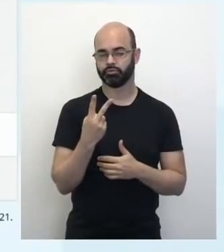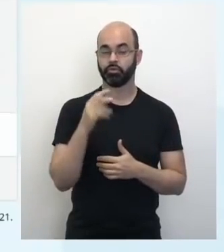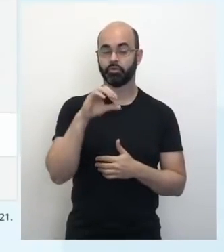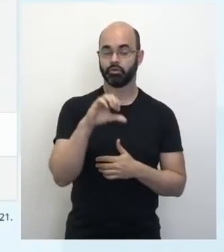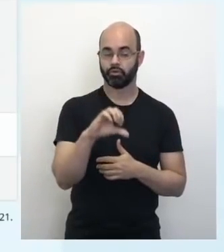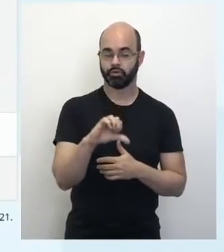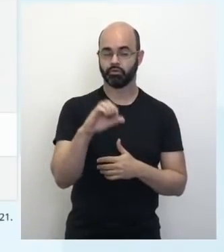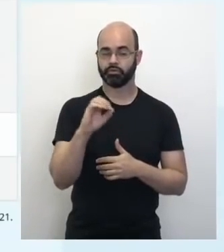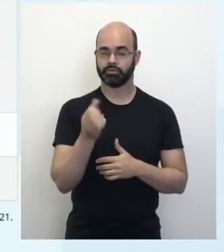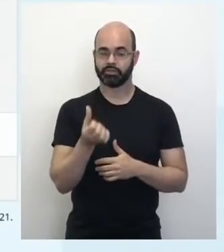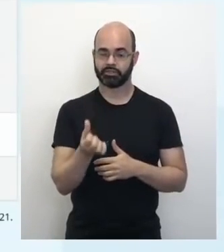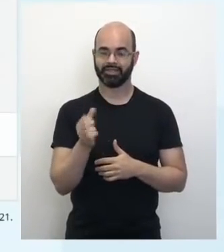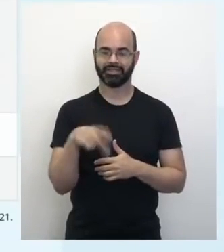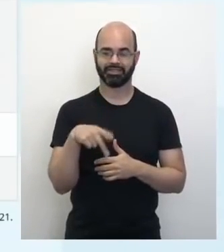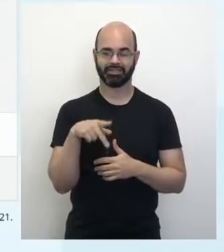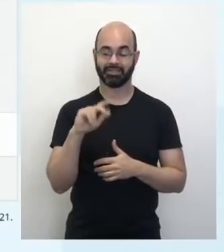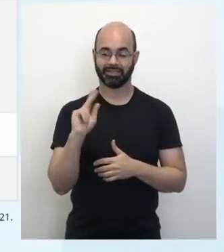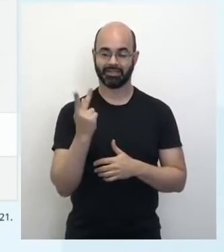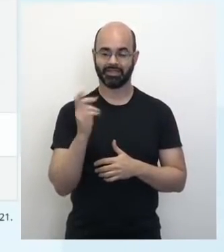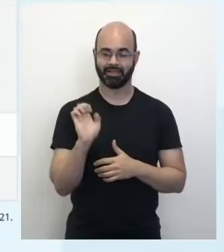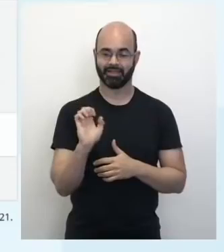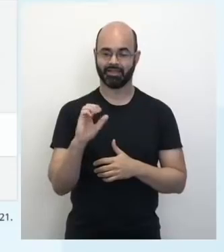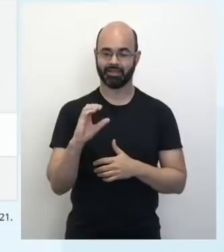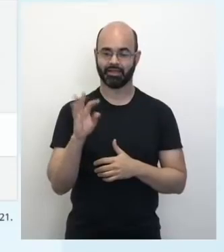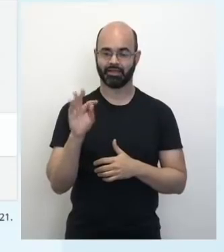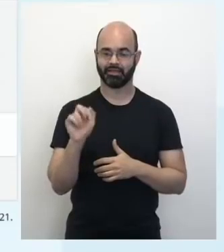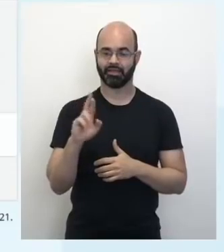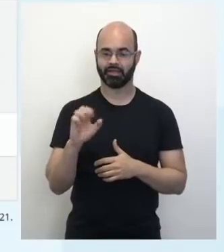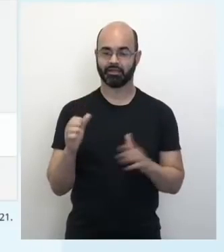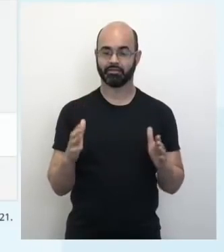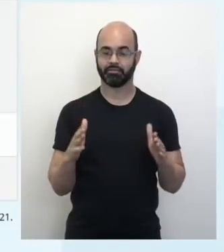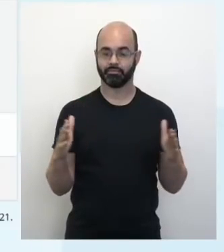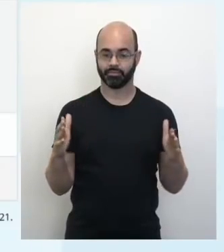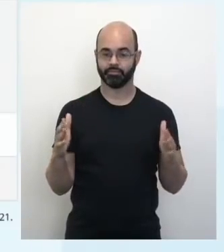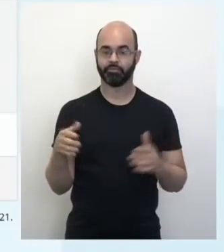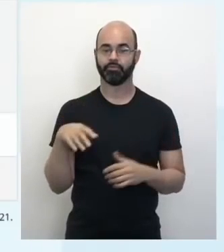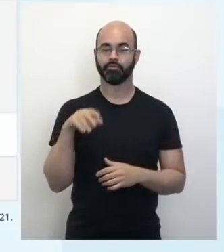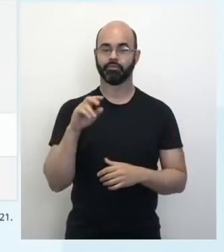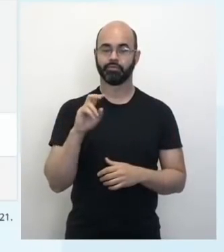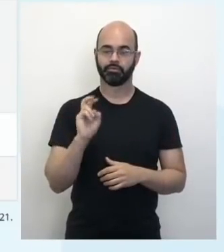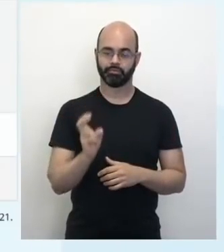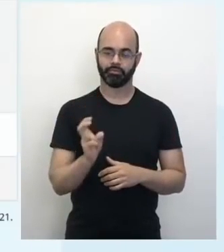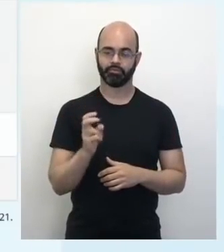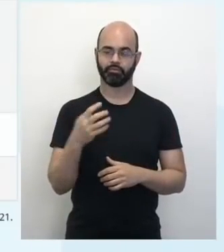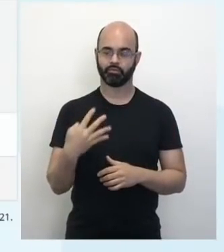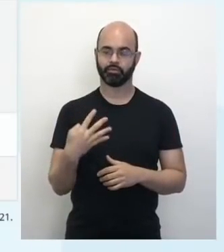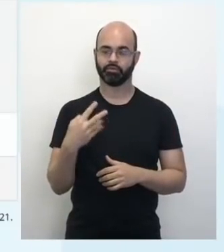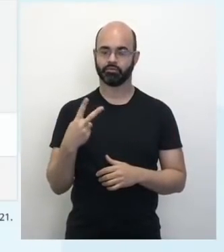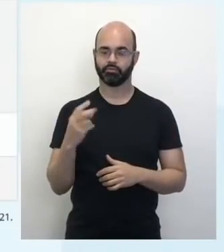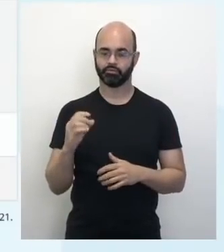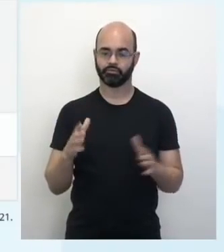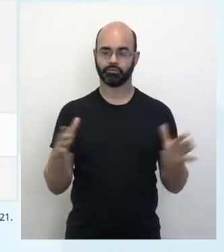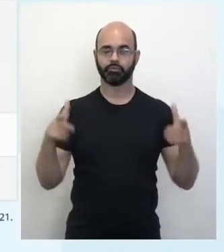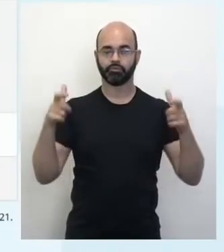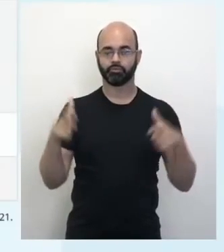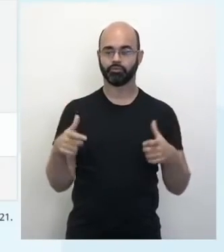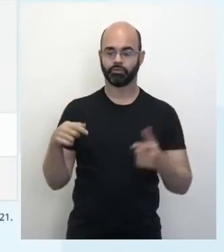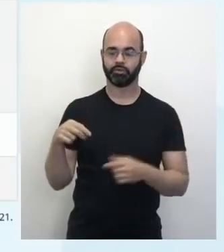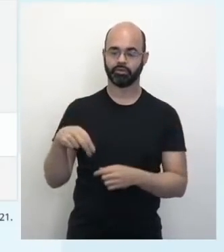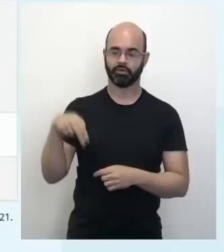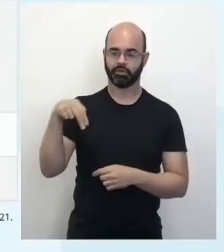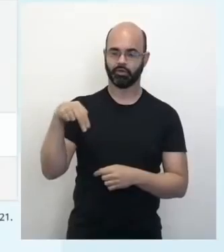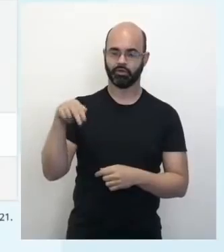né, foi ampliado para 5.420 e fica no litoral norte, né? As duas anteriores a gente viu